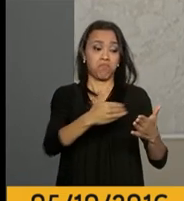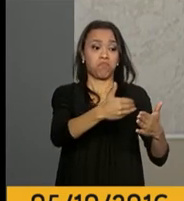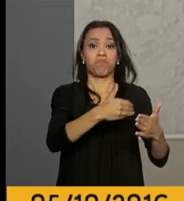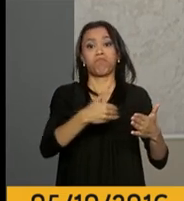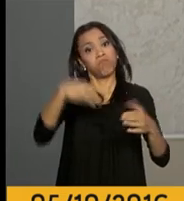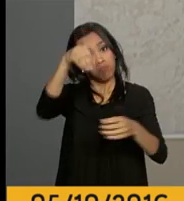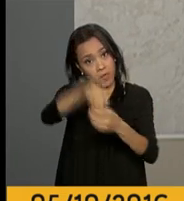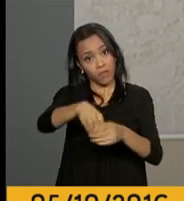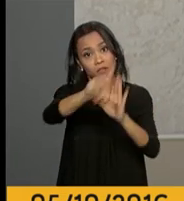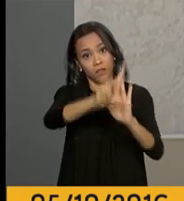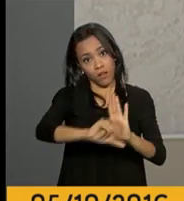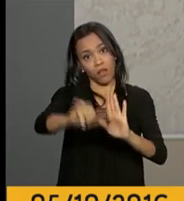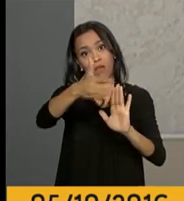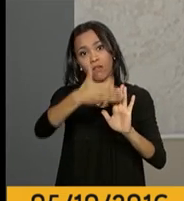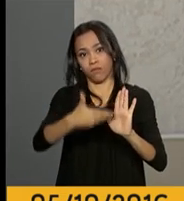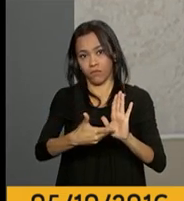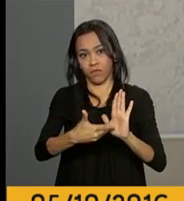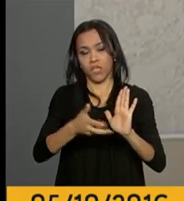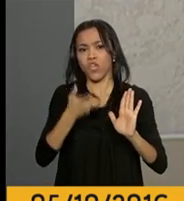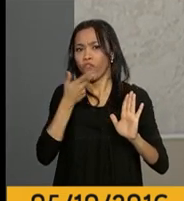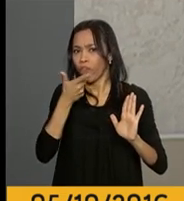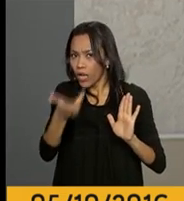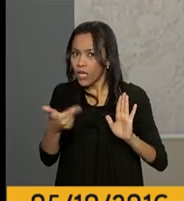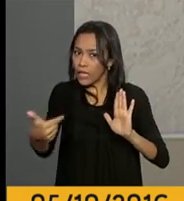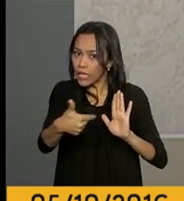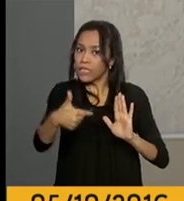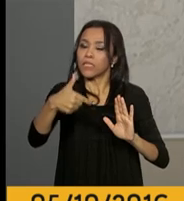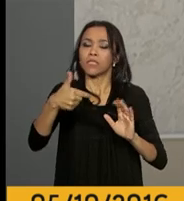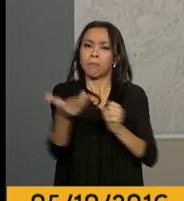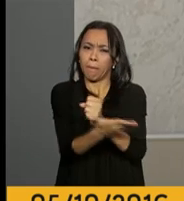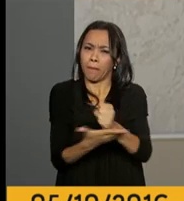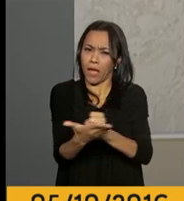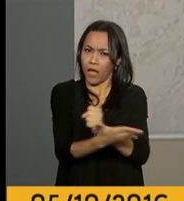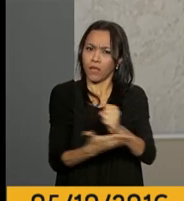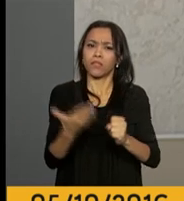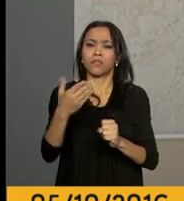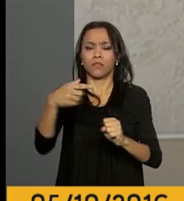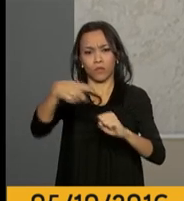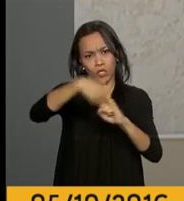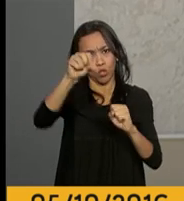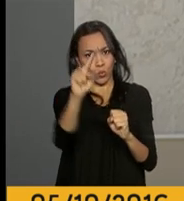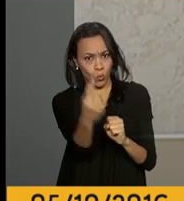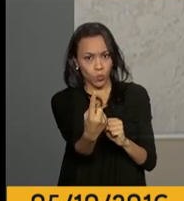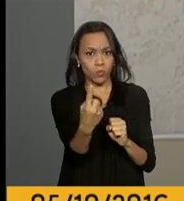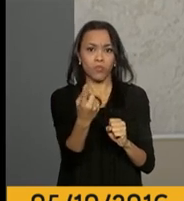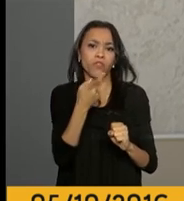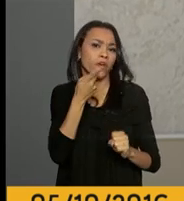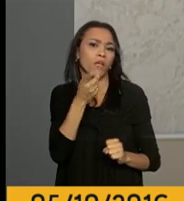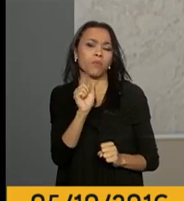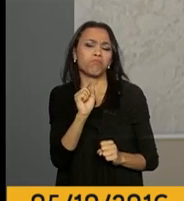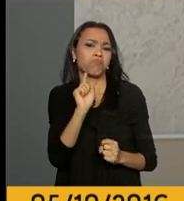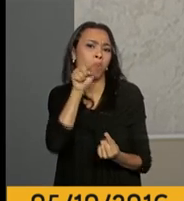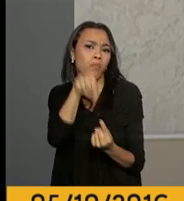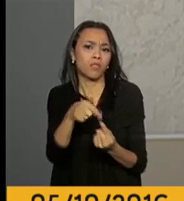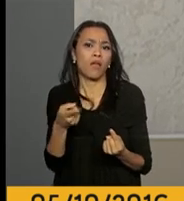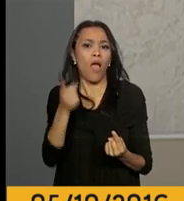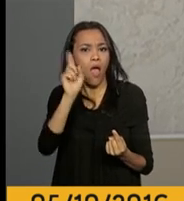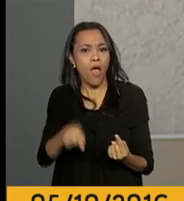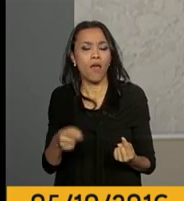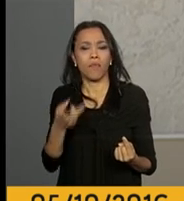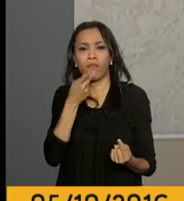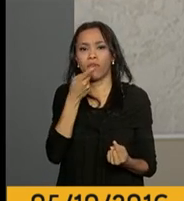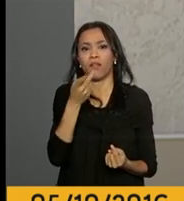eu me referia a este princípio basilar do texto constitucional para eh mencionar